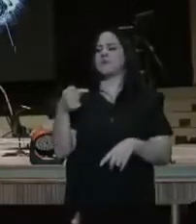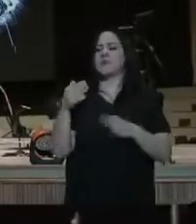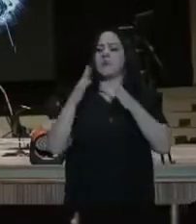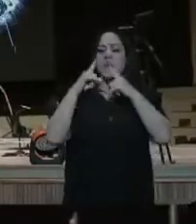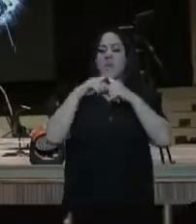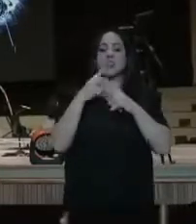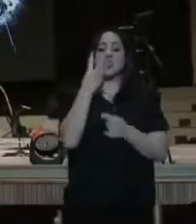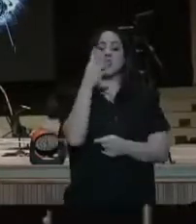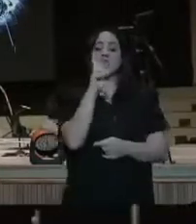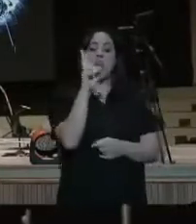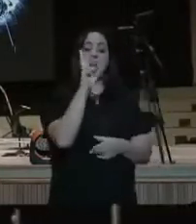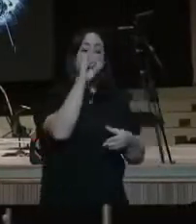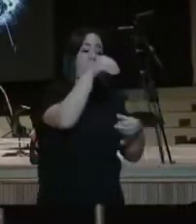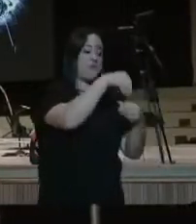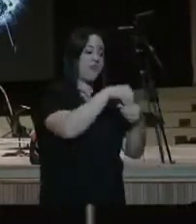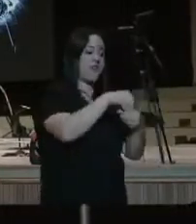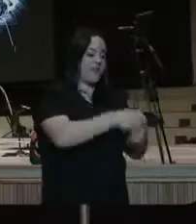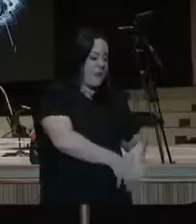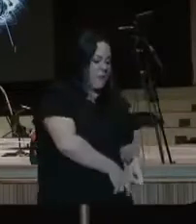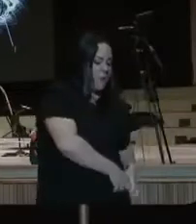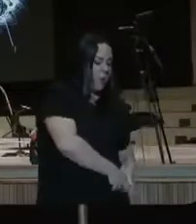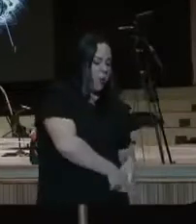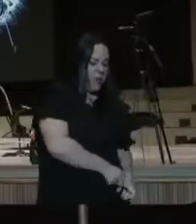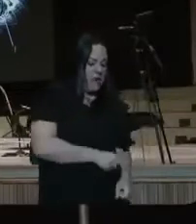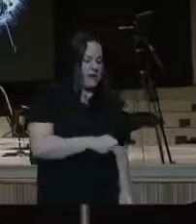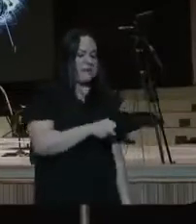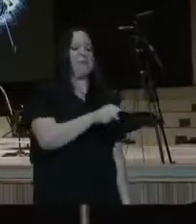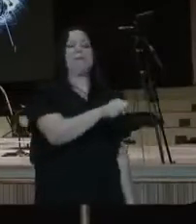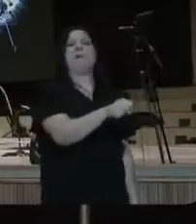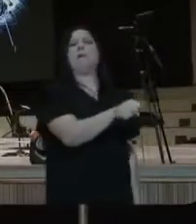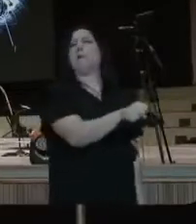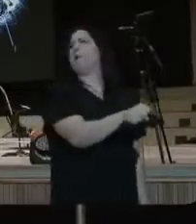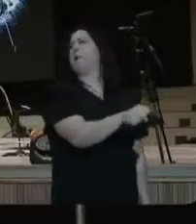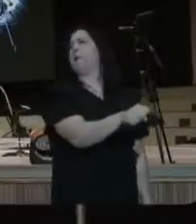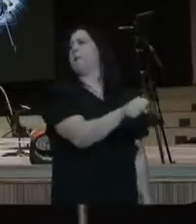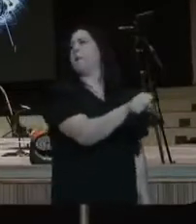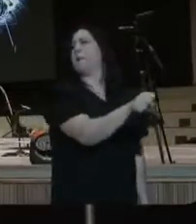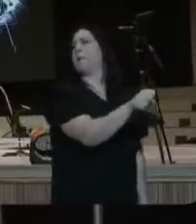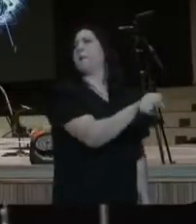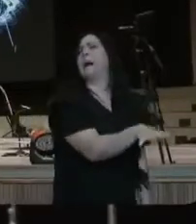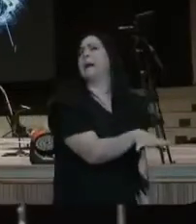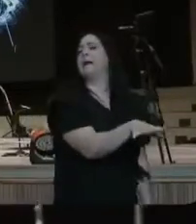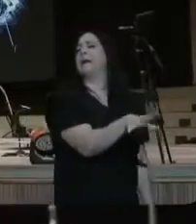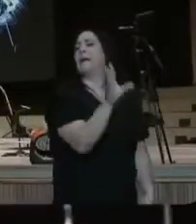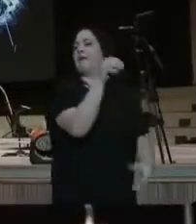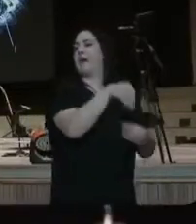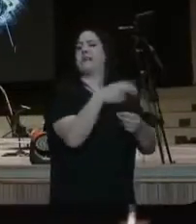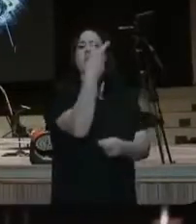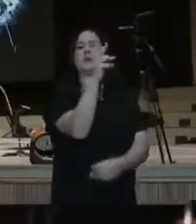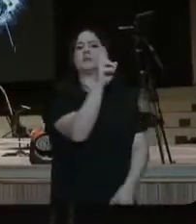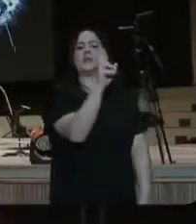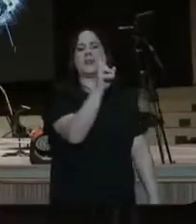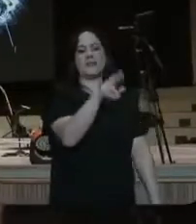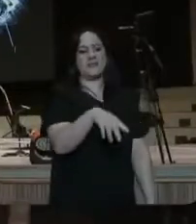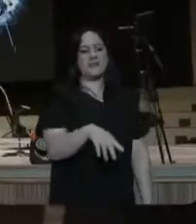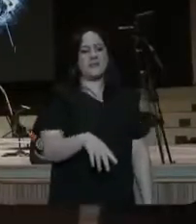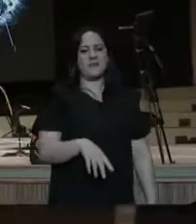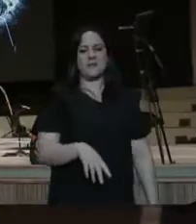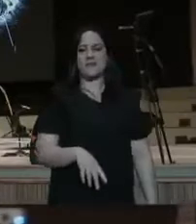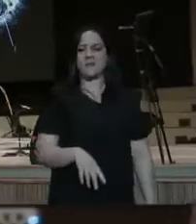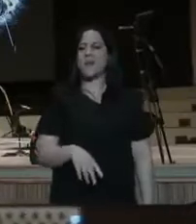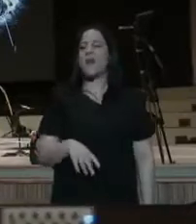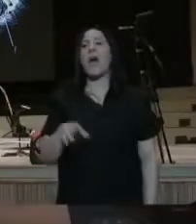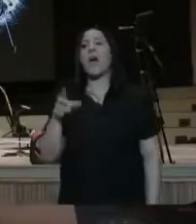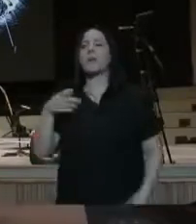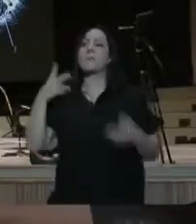oferta bem amarradinho que tem gente que a massa que não quer dar dois reais em oferta houve uma palavra de 30